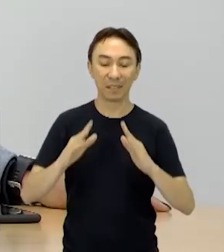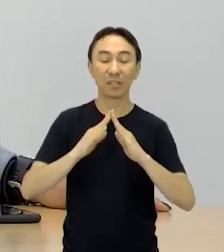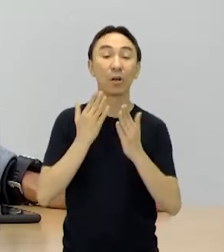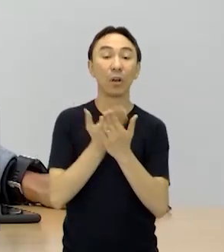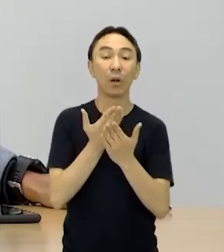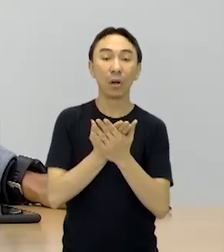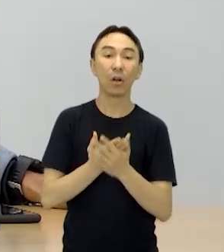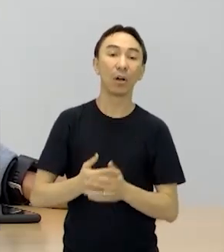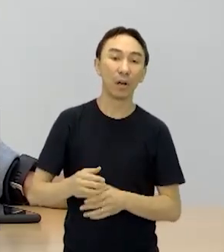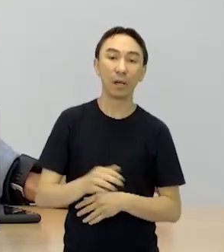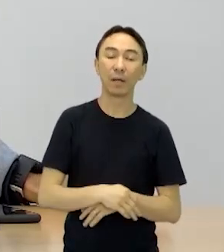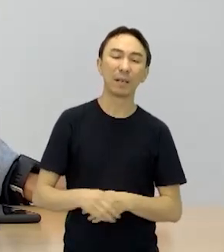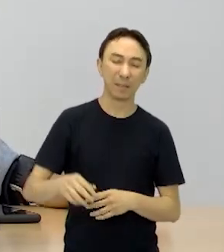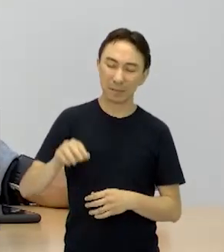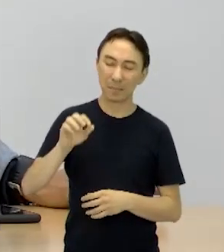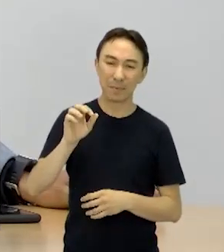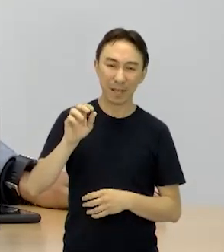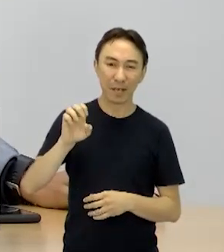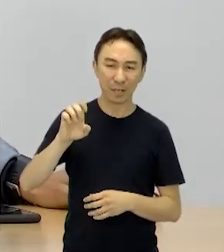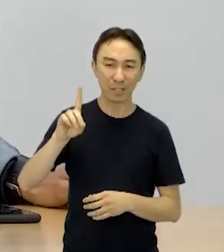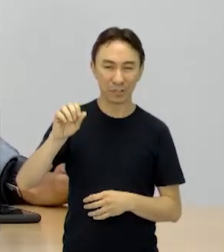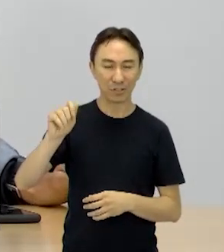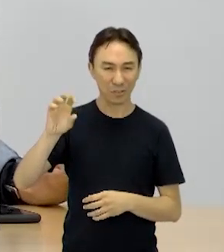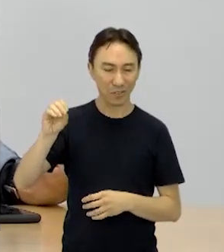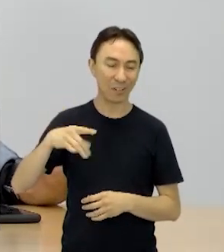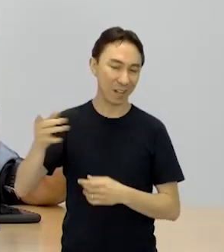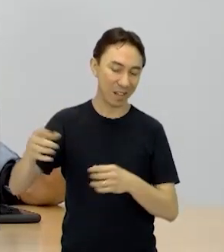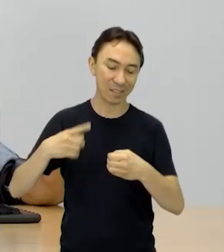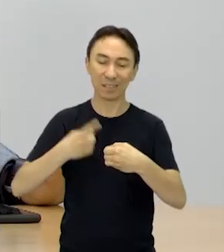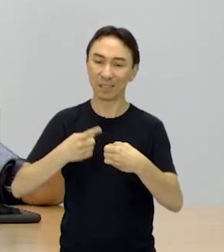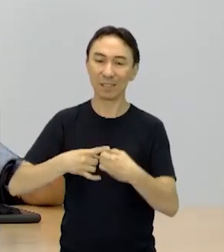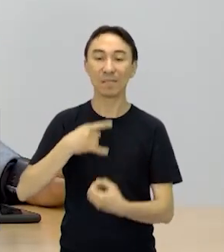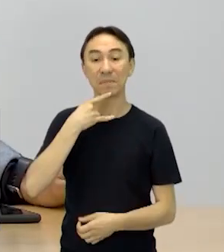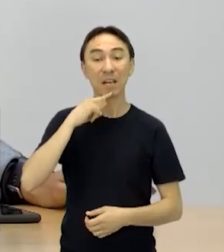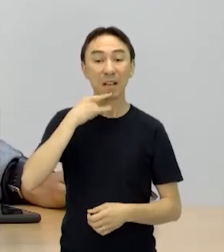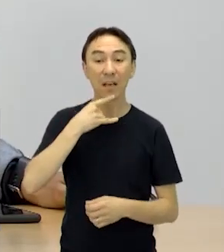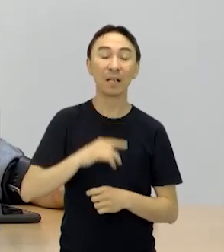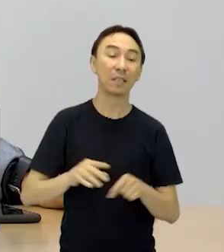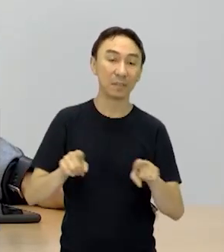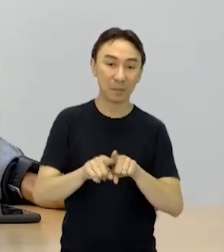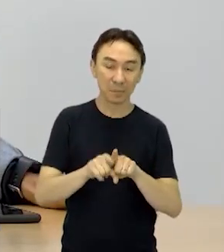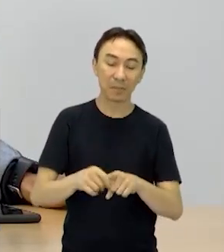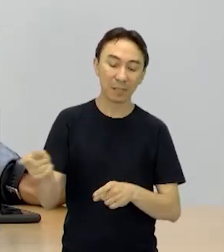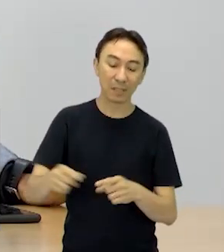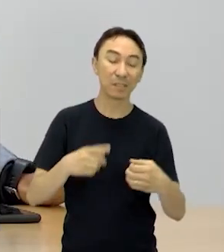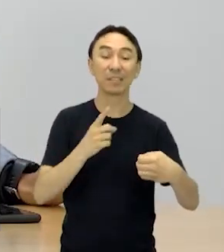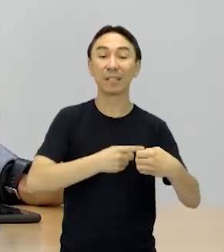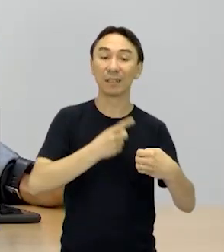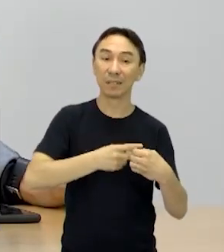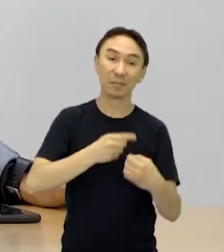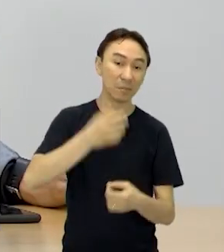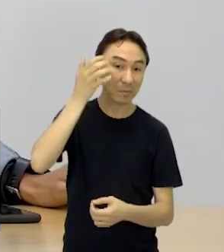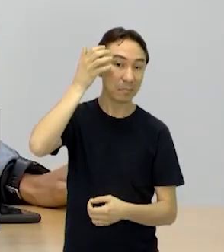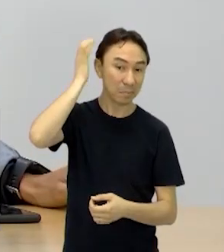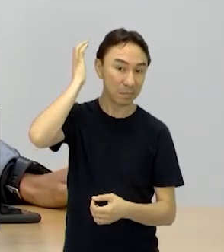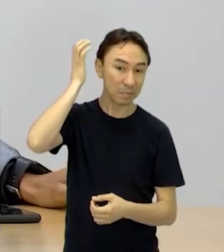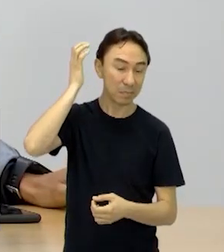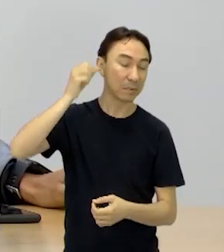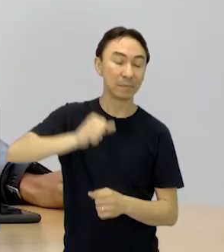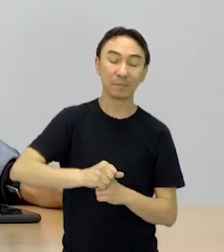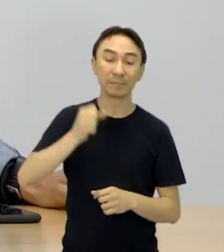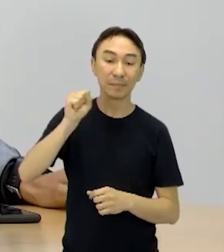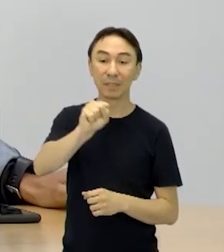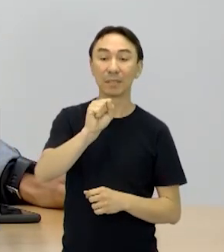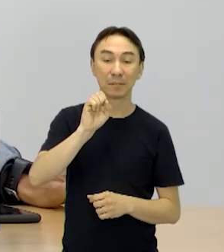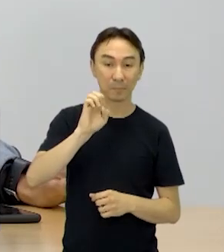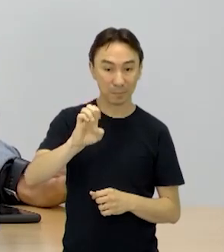Rontani de Piracicaba, Escola João Batista Bernardes, São Bernardo do Campo, nós temos a Escola José Chalupe